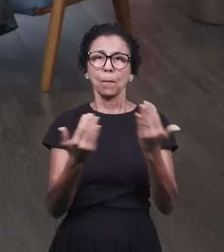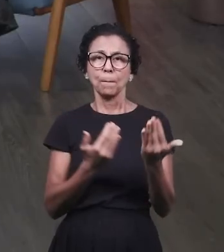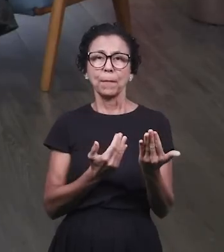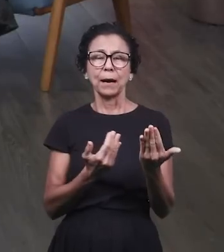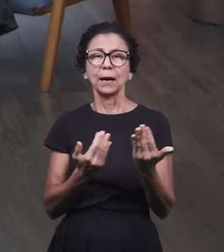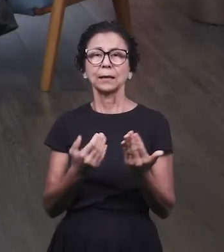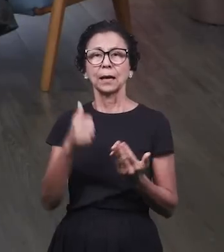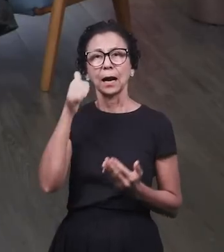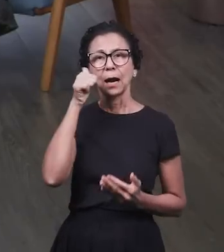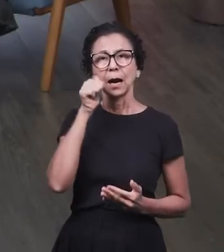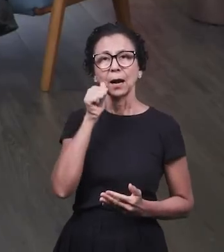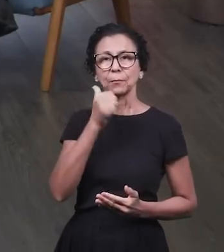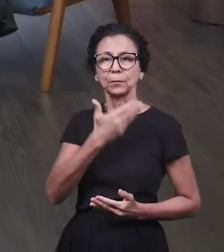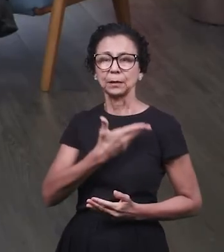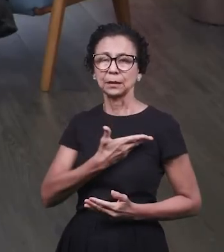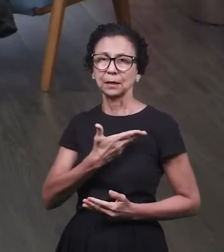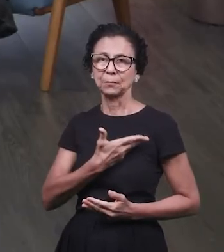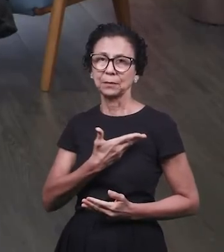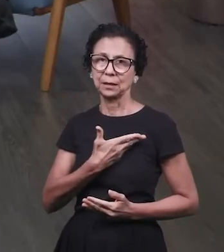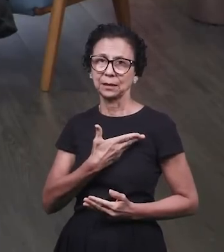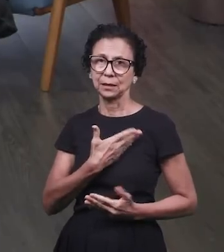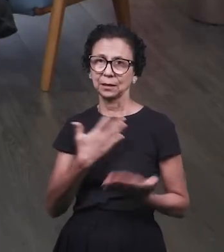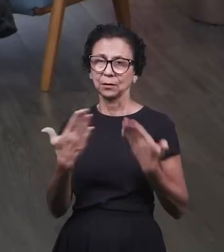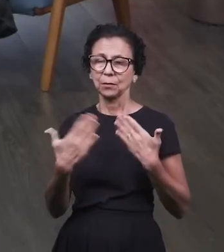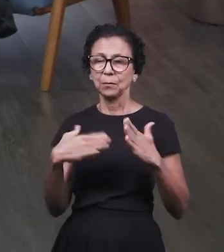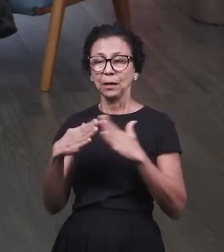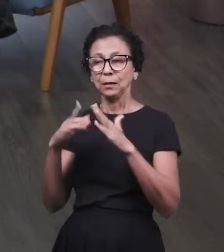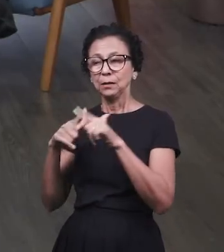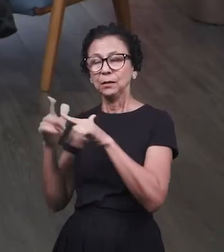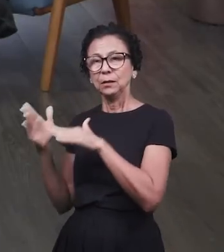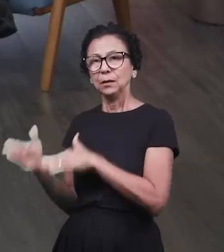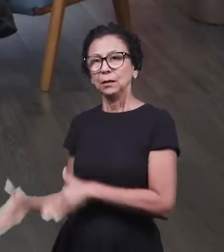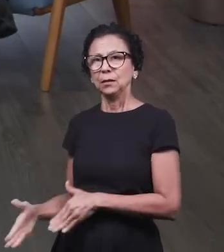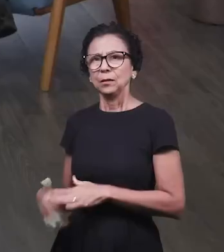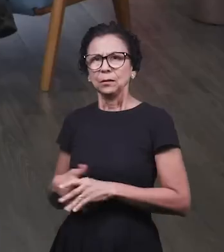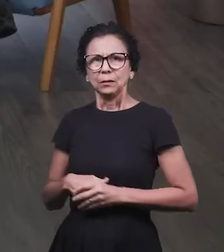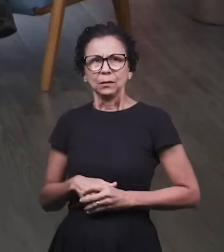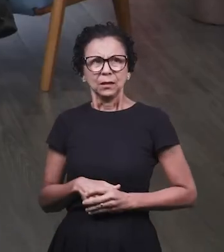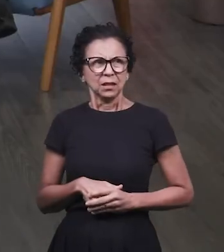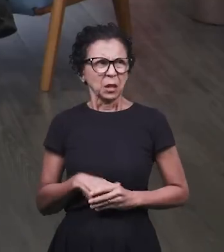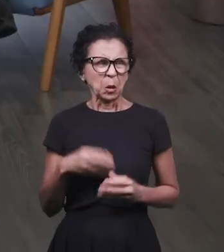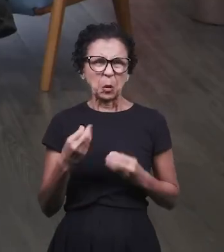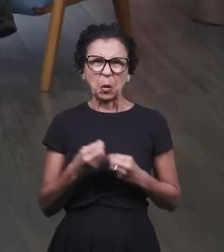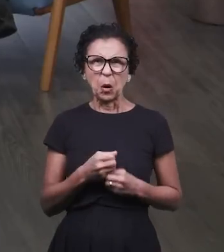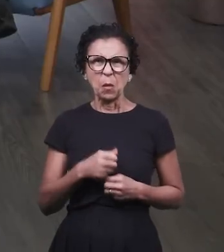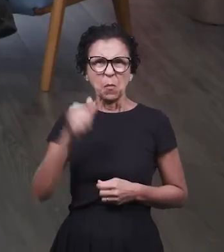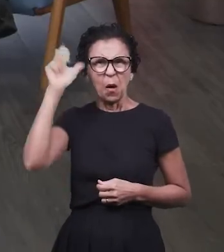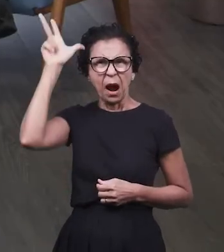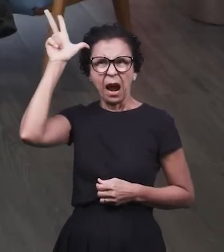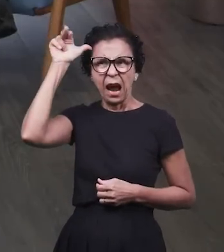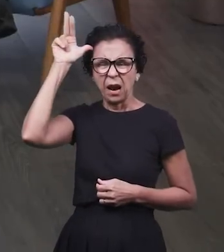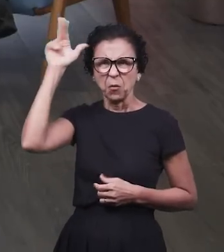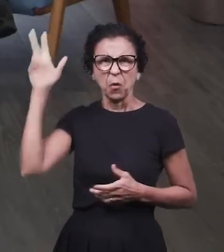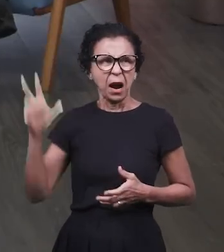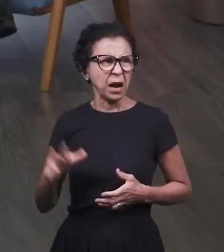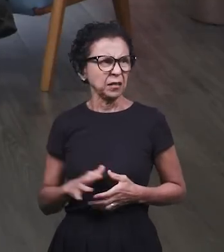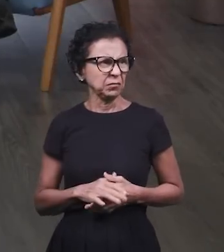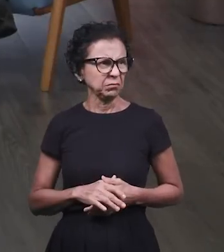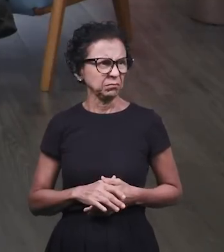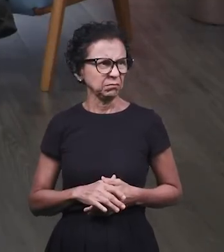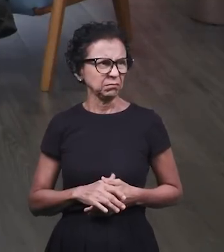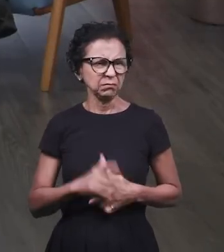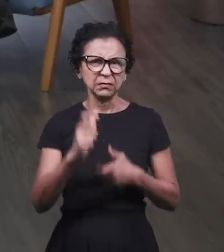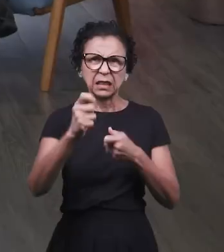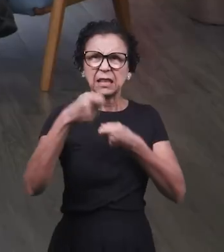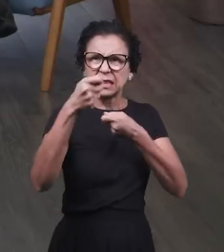cultural, social, da razão, você vai achar que você não vai... Uma ofensa. É uma ofensa, não vai entender isso aqui como sendo uma coisa agradável,